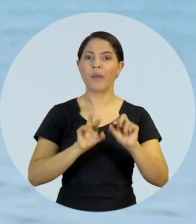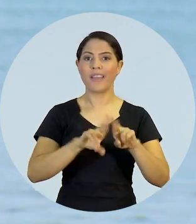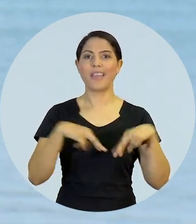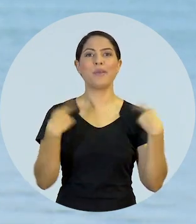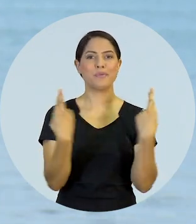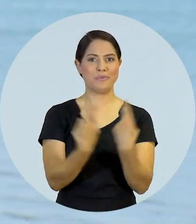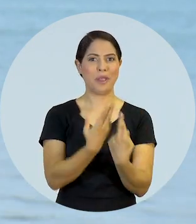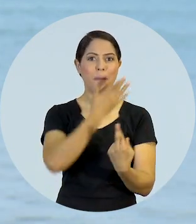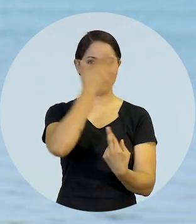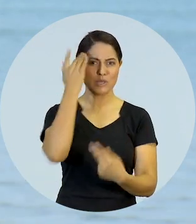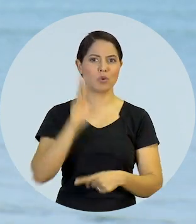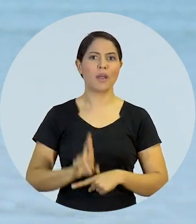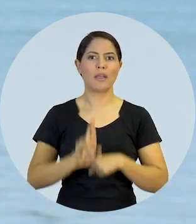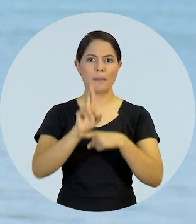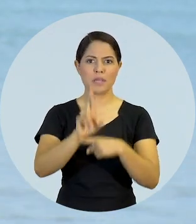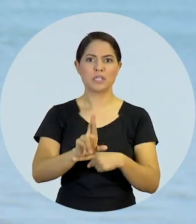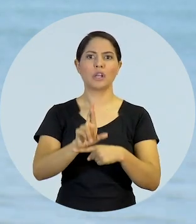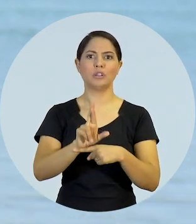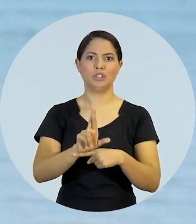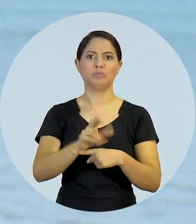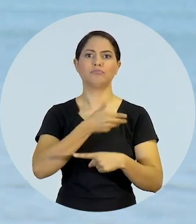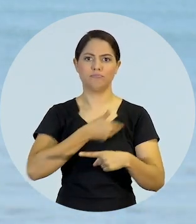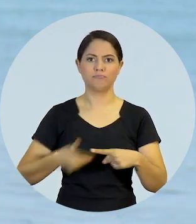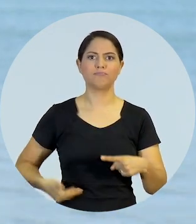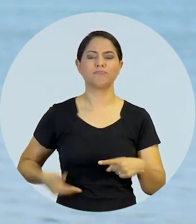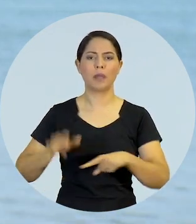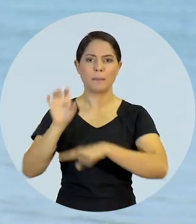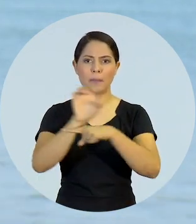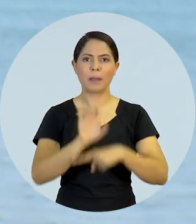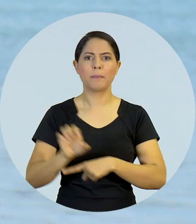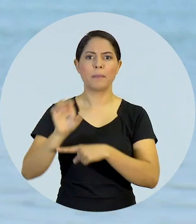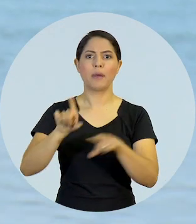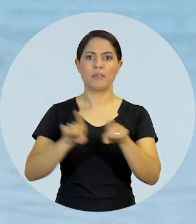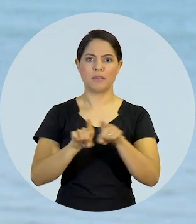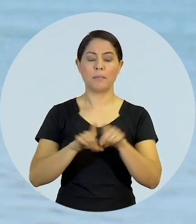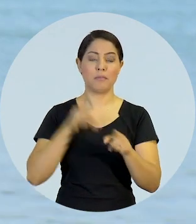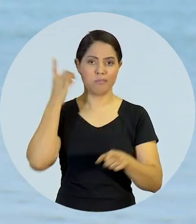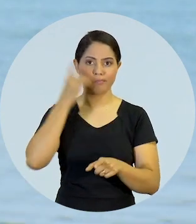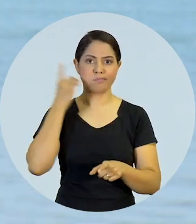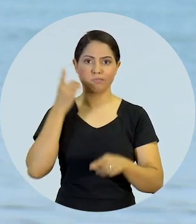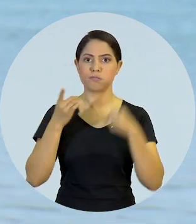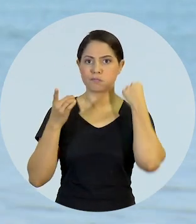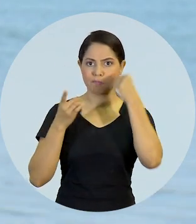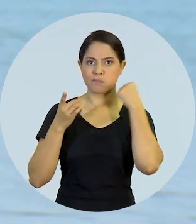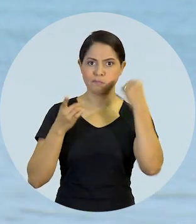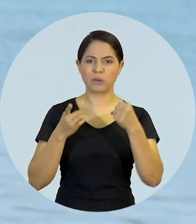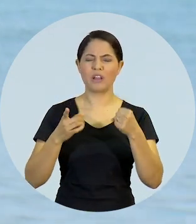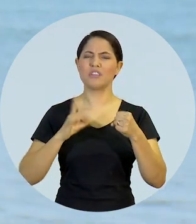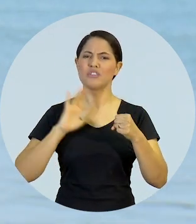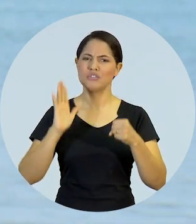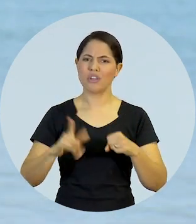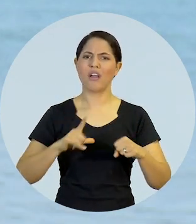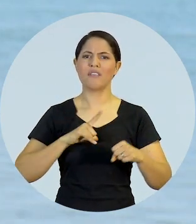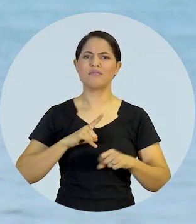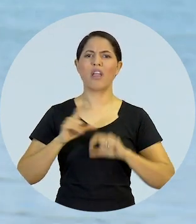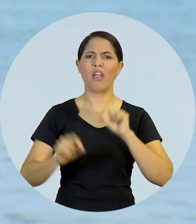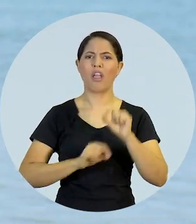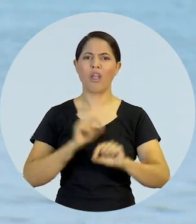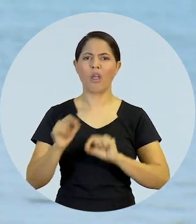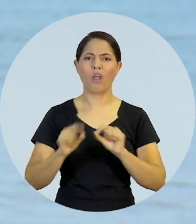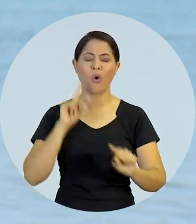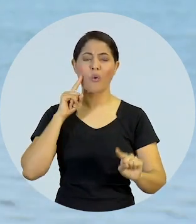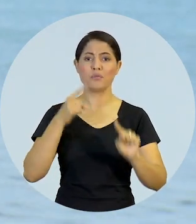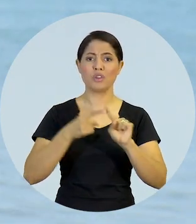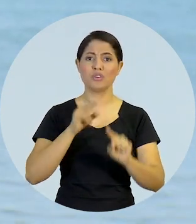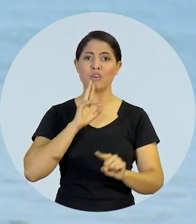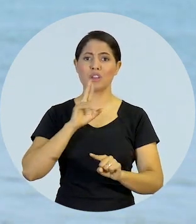reunião com representantes do governo do estado, deputados e senadores. A lentidão das autoridades em dar